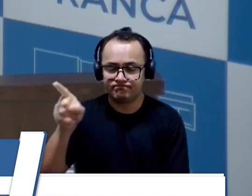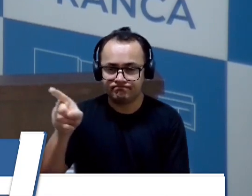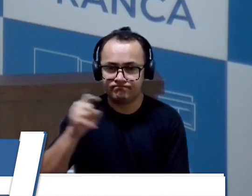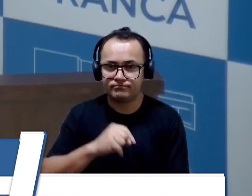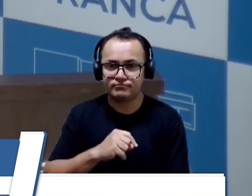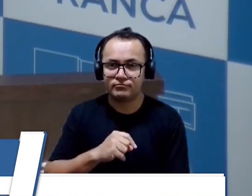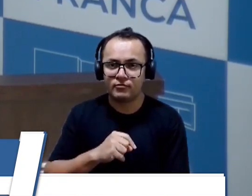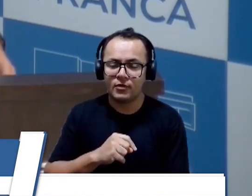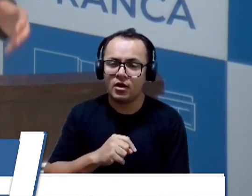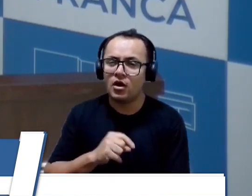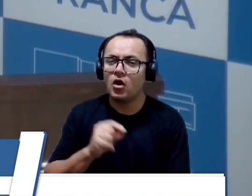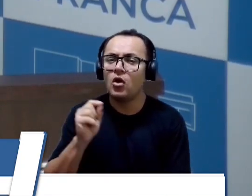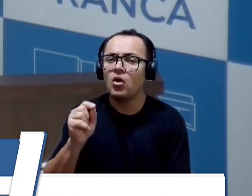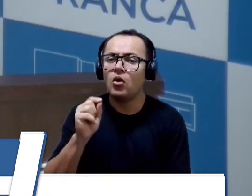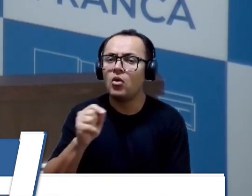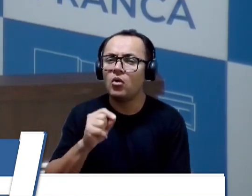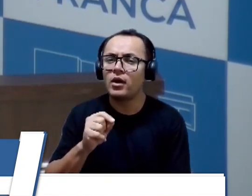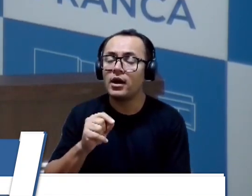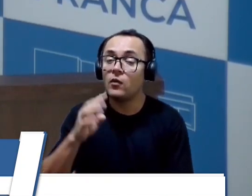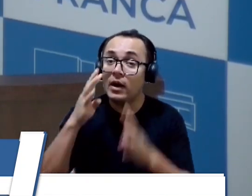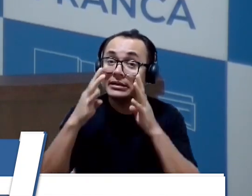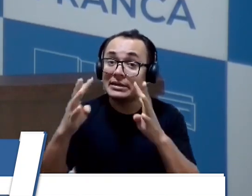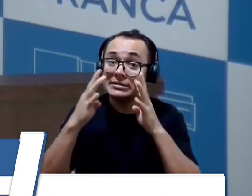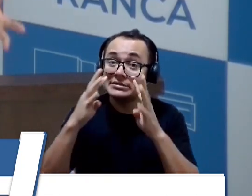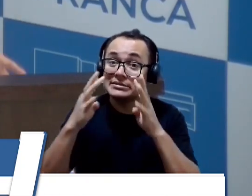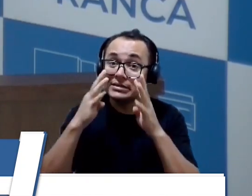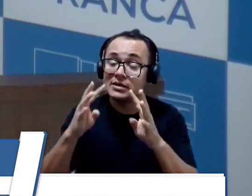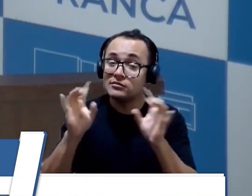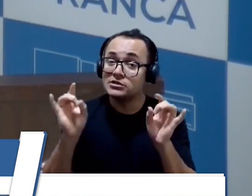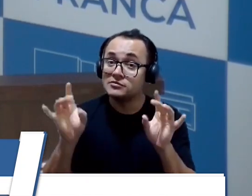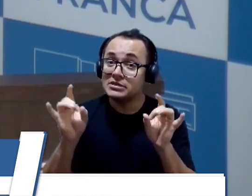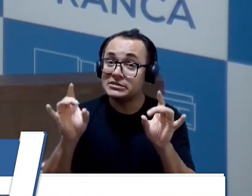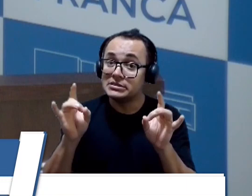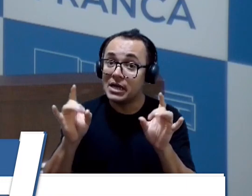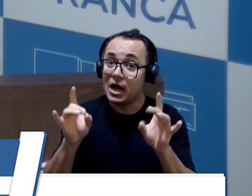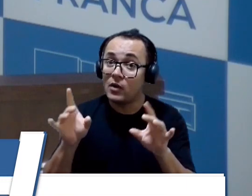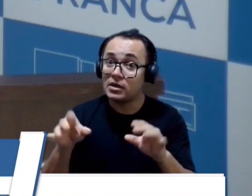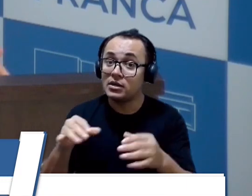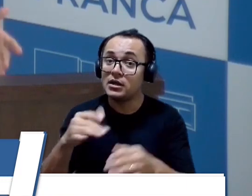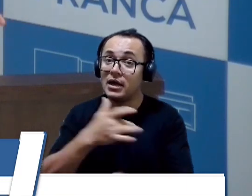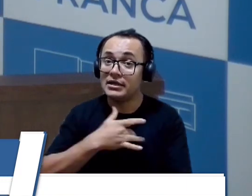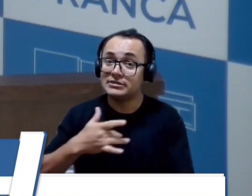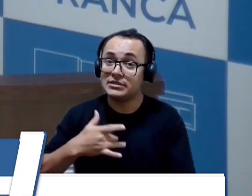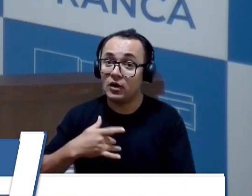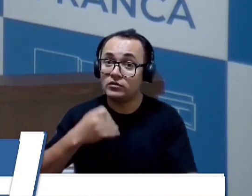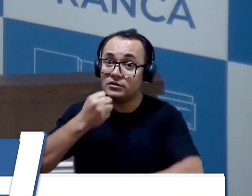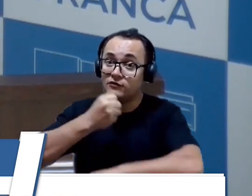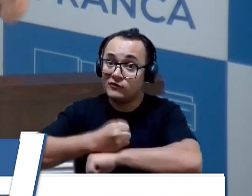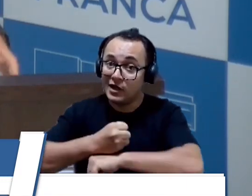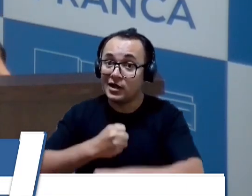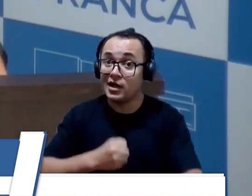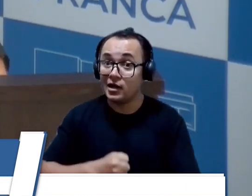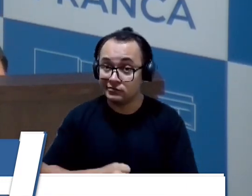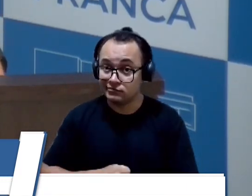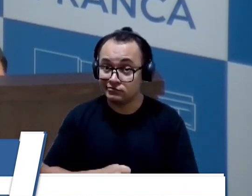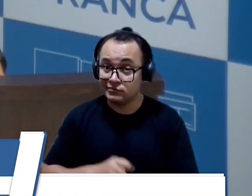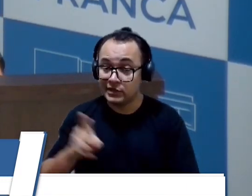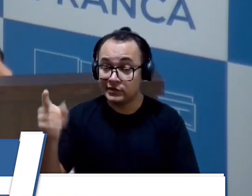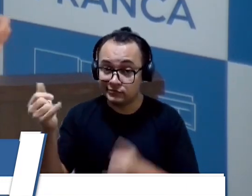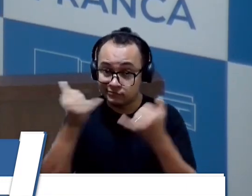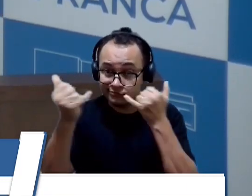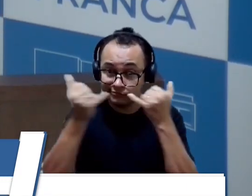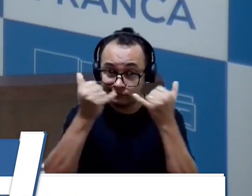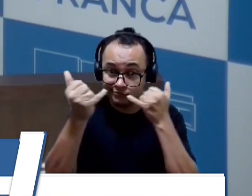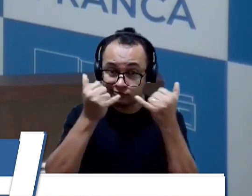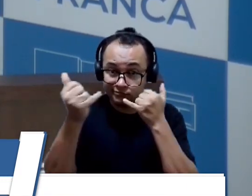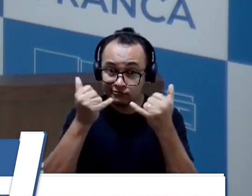pela atenção especial que tem dado à saúde franca. Inclusive, informando aos senhores que o nosso